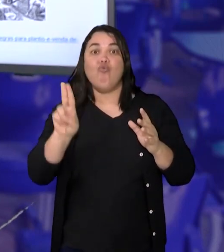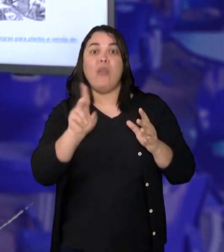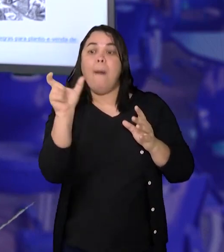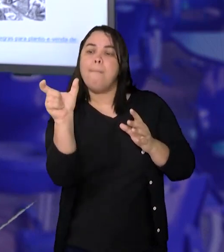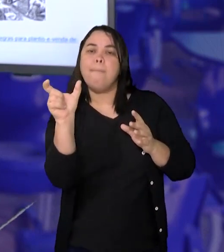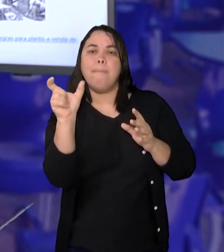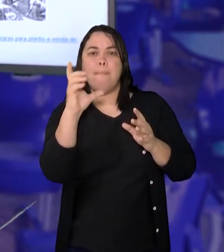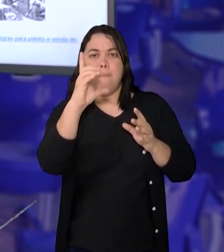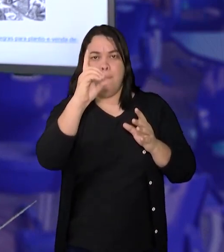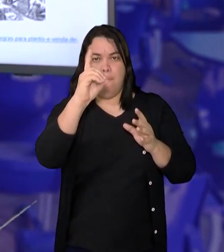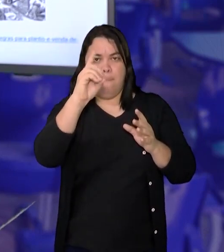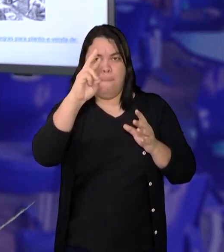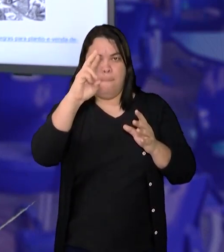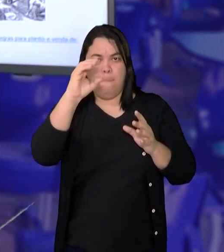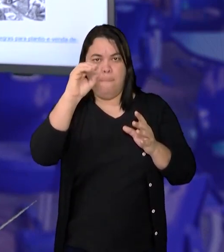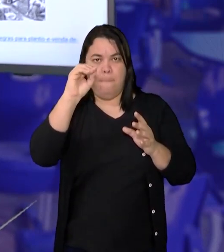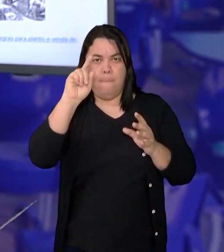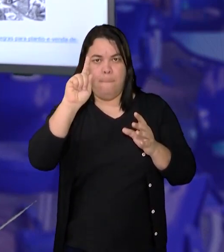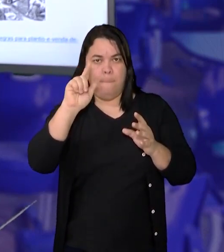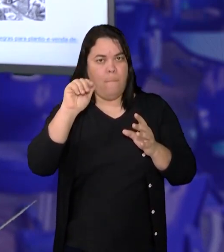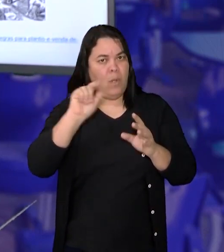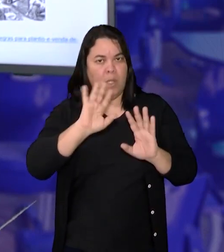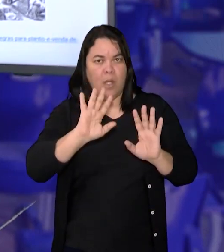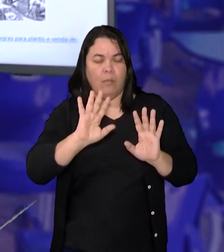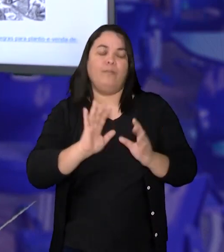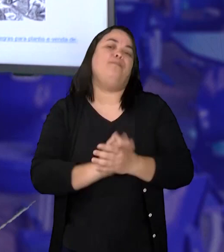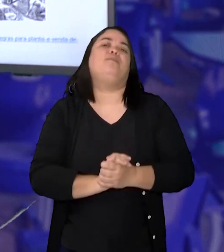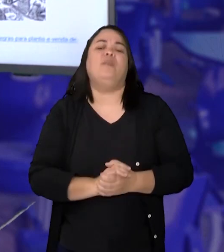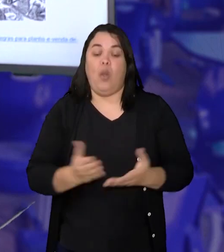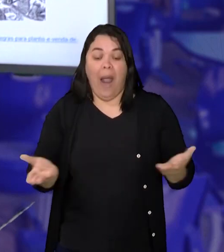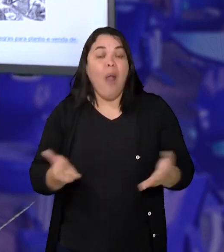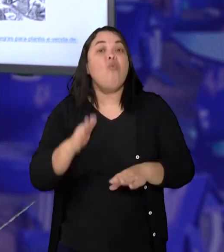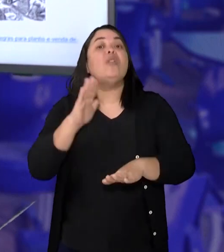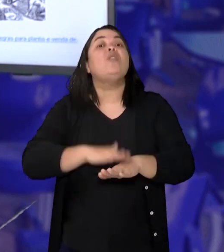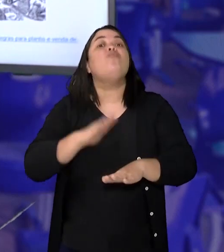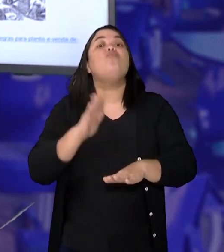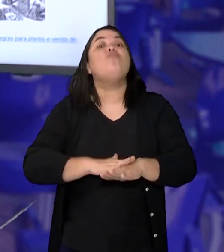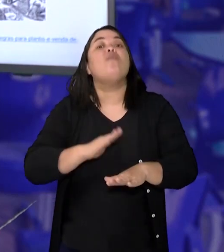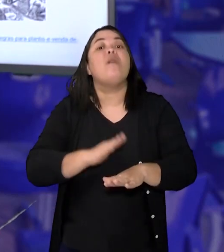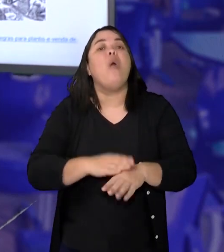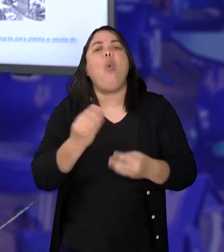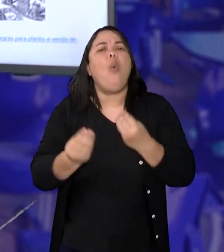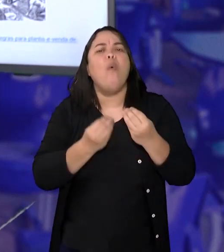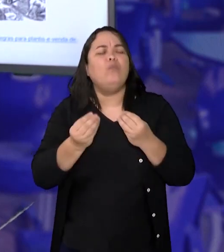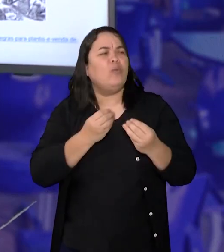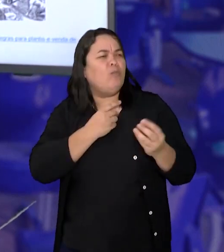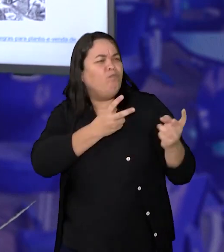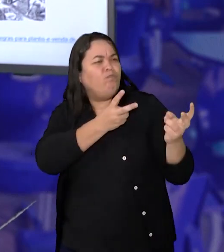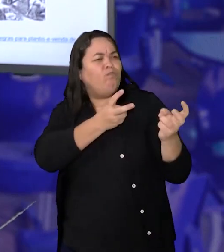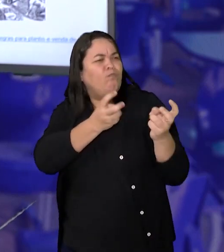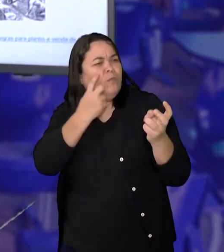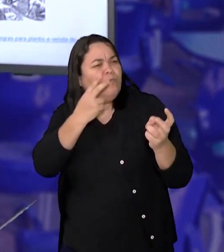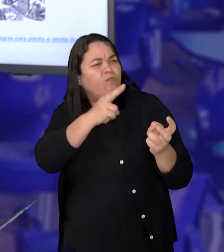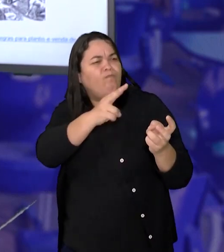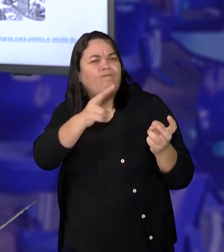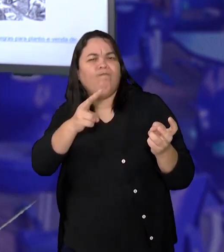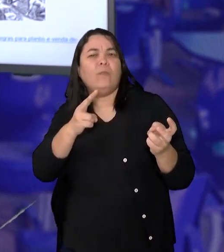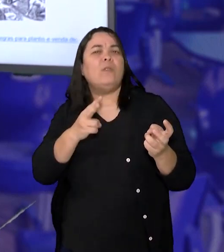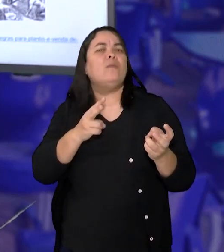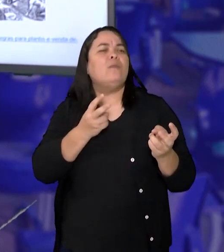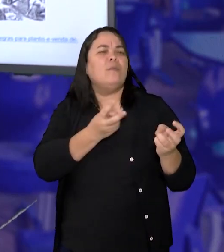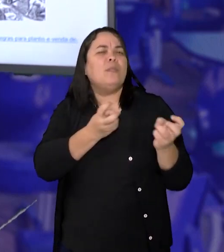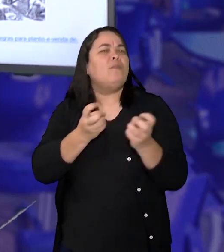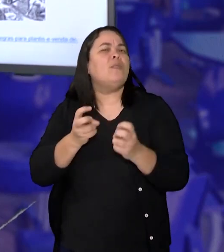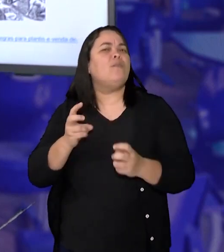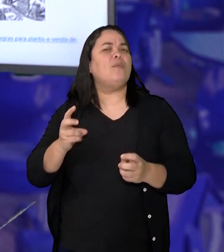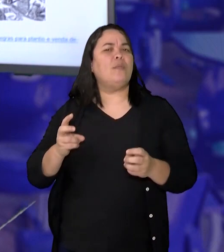bom? E hoje em dia, como é que a gente observa as drogas? A gente observa elas principalmente quando a gente